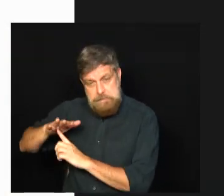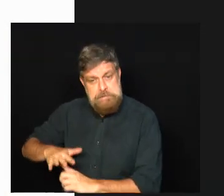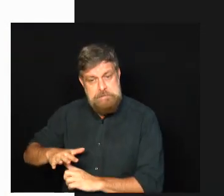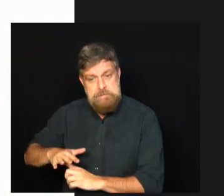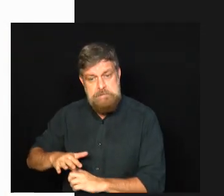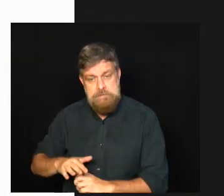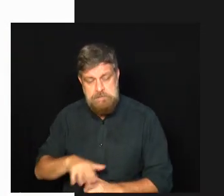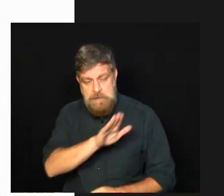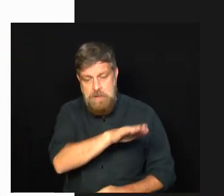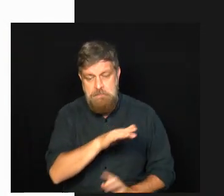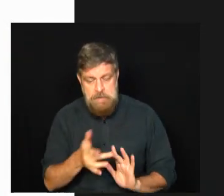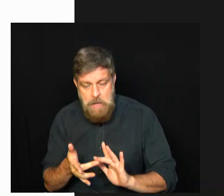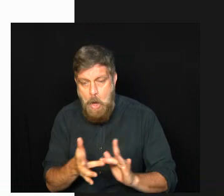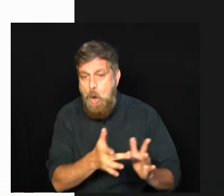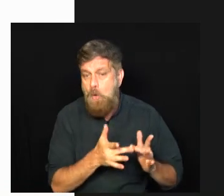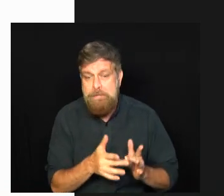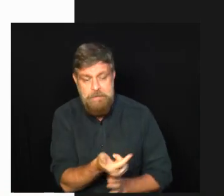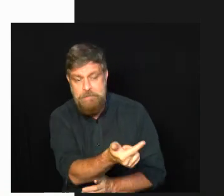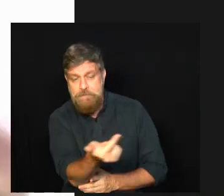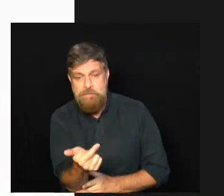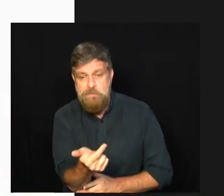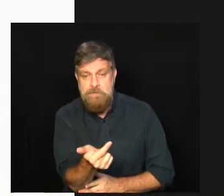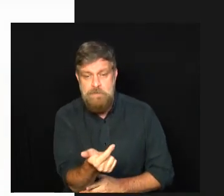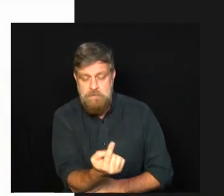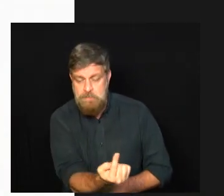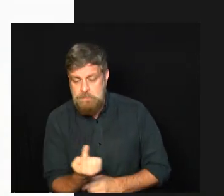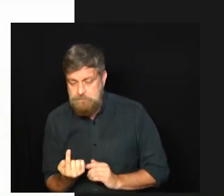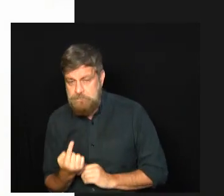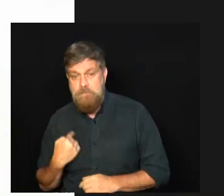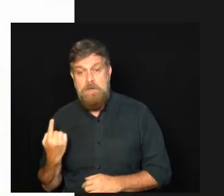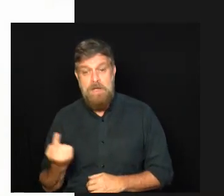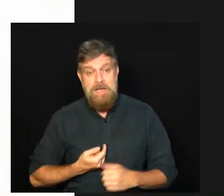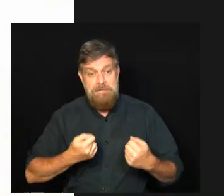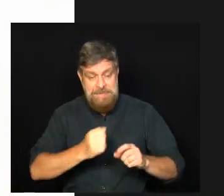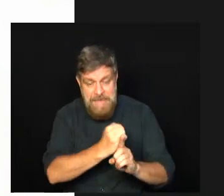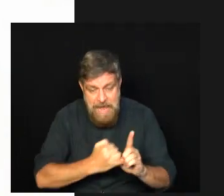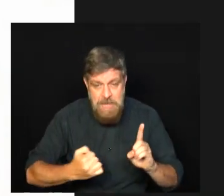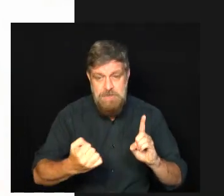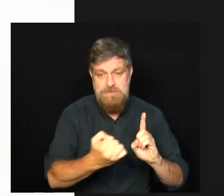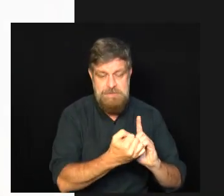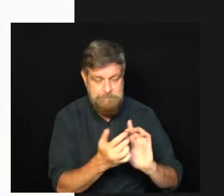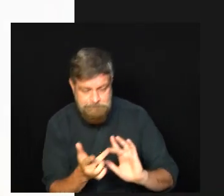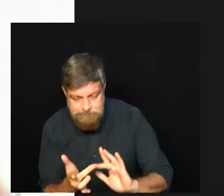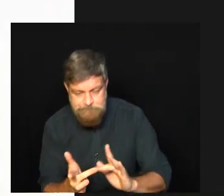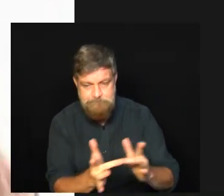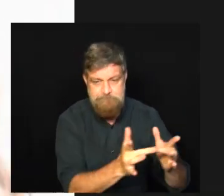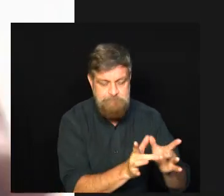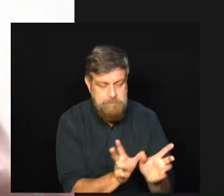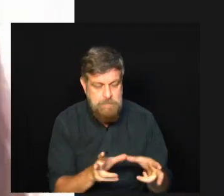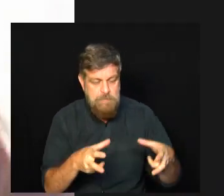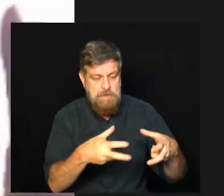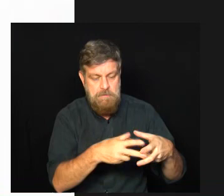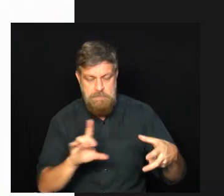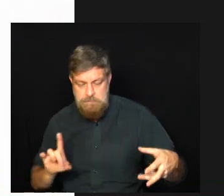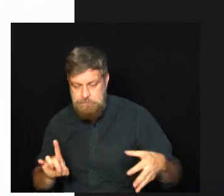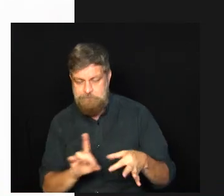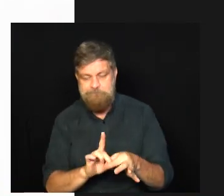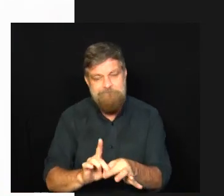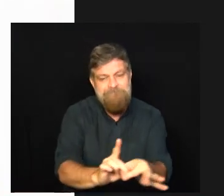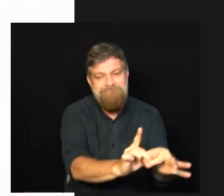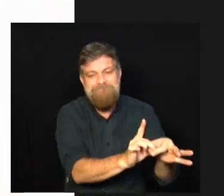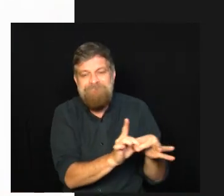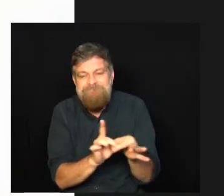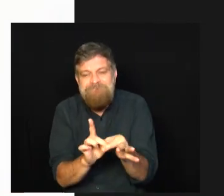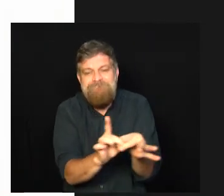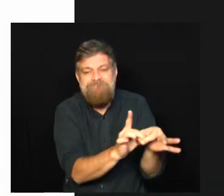outras crianças. Por quê? Porque nós somos seres sociais, nós precisamos da convivência